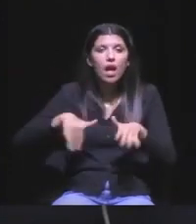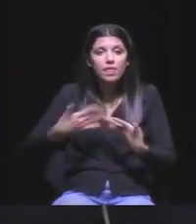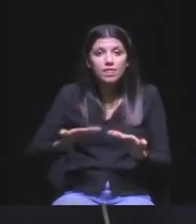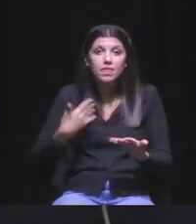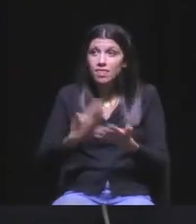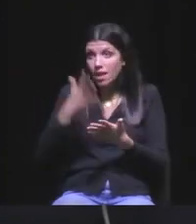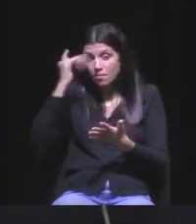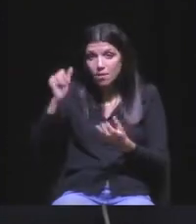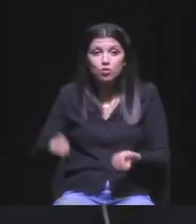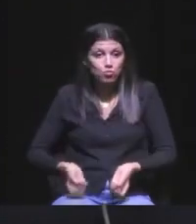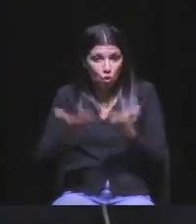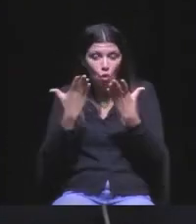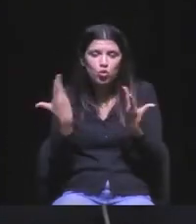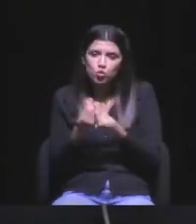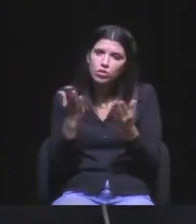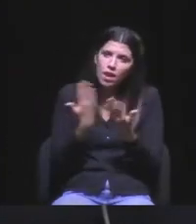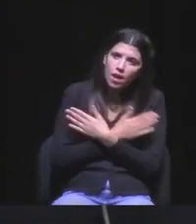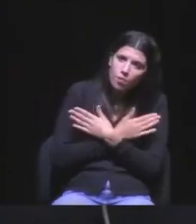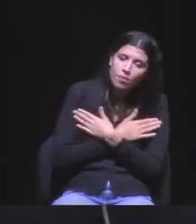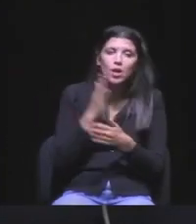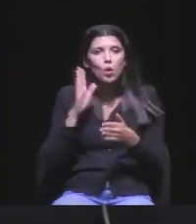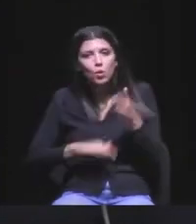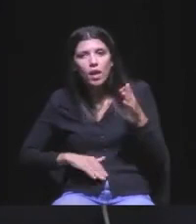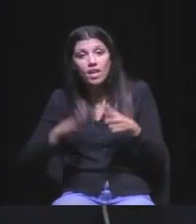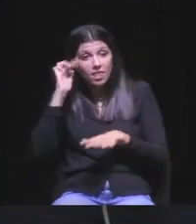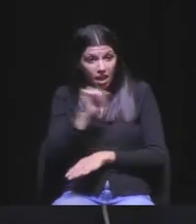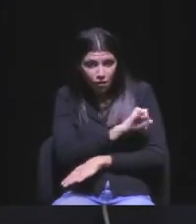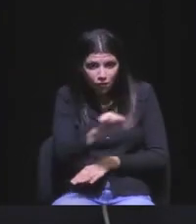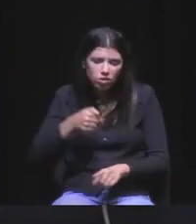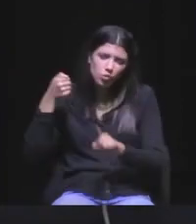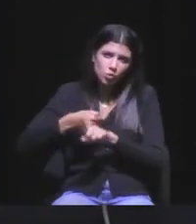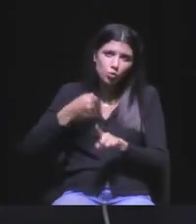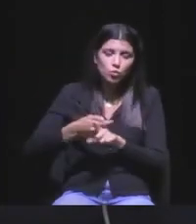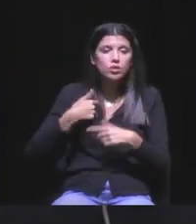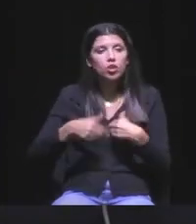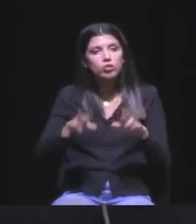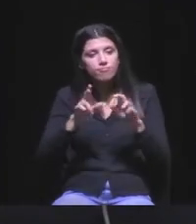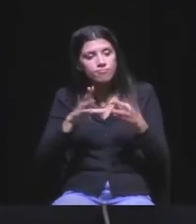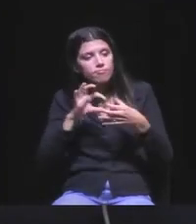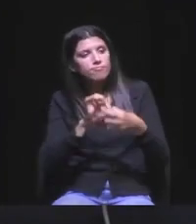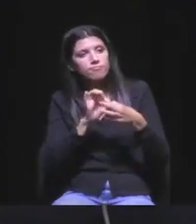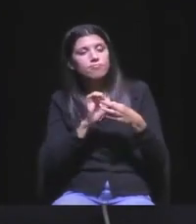para avante. Juntem-se aos vossos amigos, aos vossos colegas e lutem pelas vossas ideias. Nós contamos com vocês